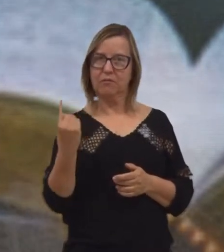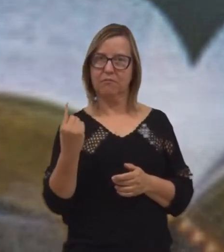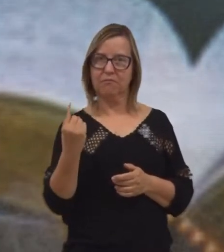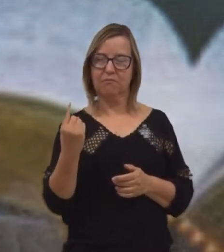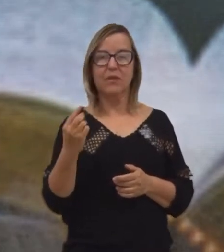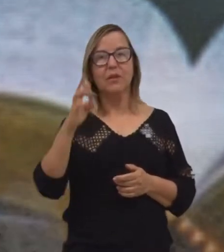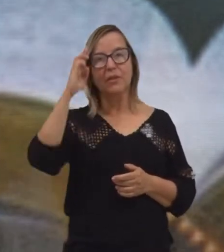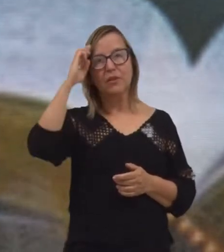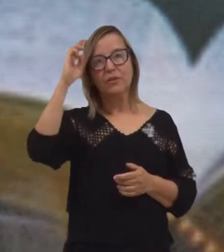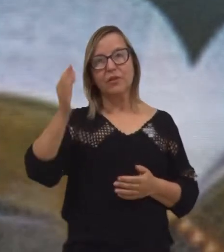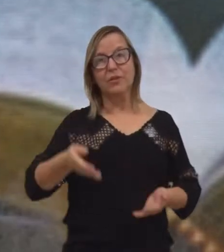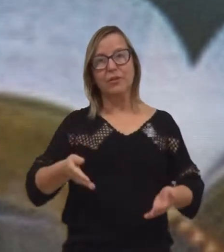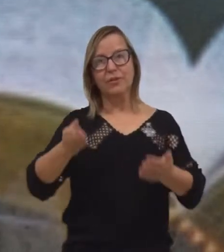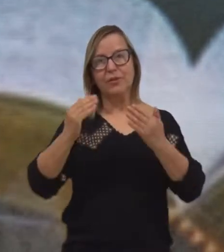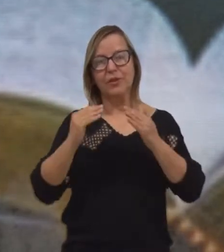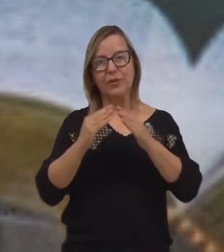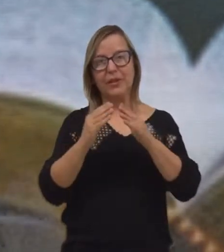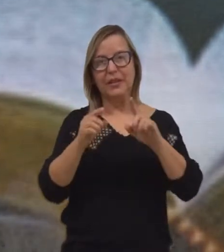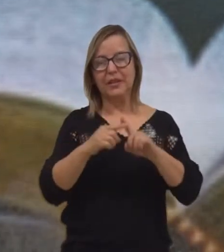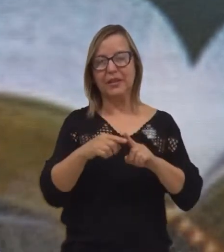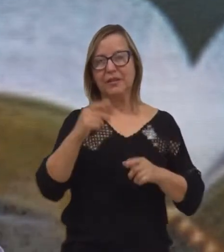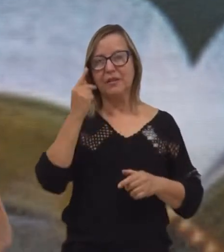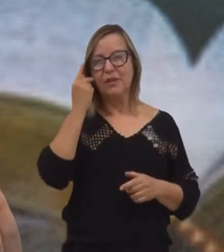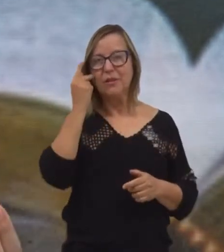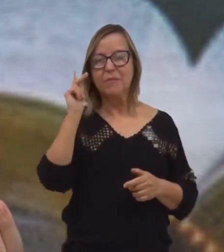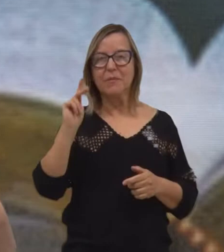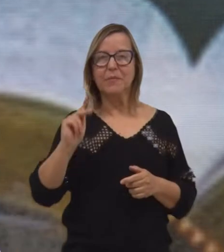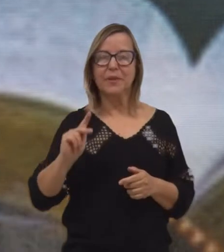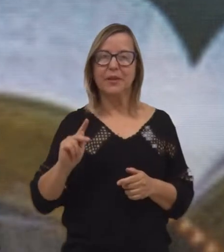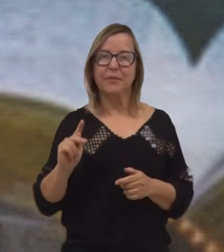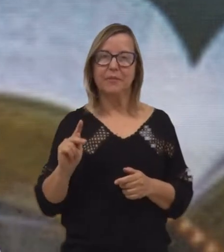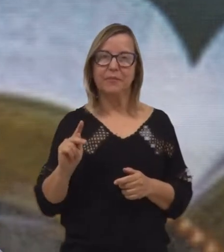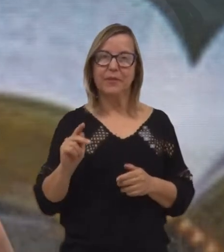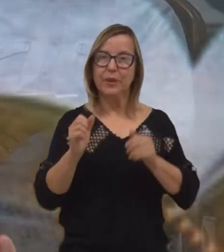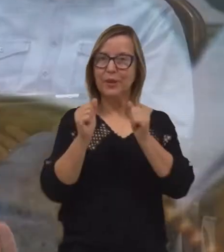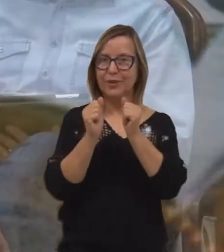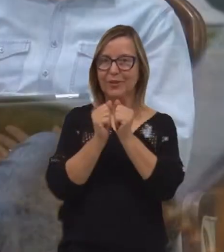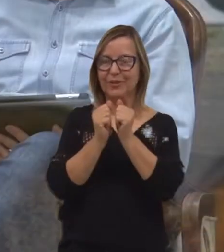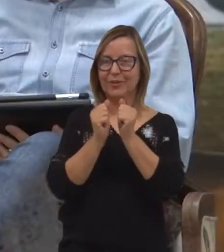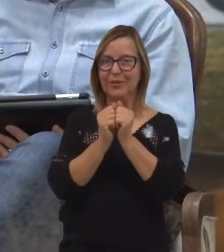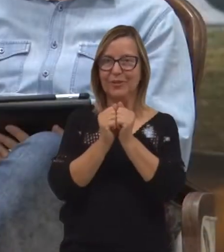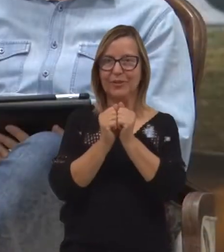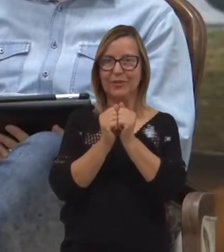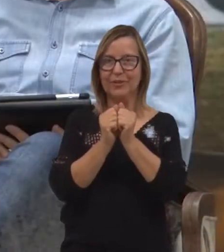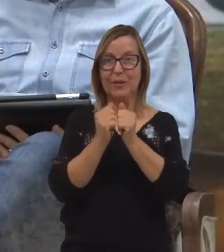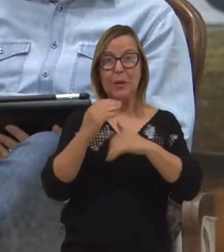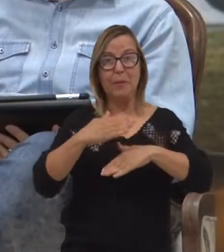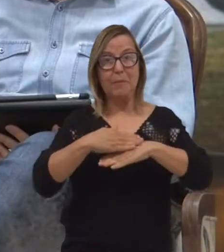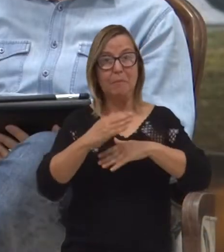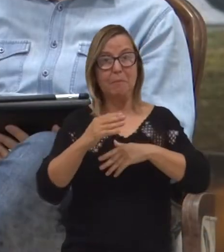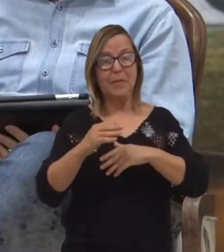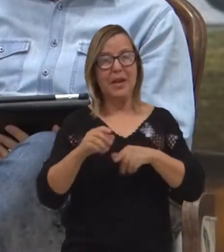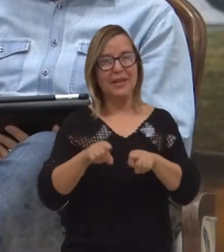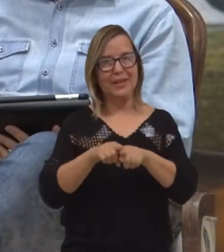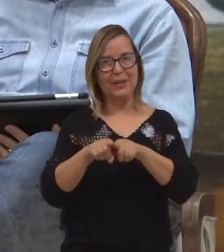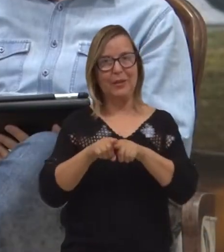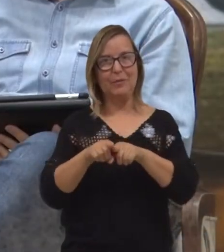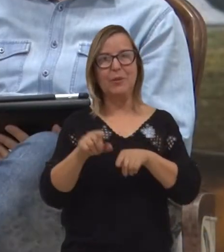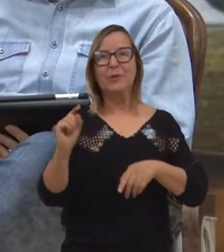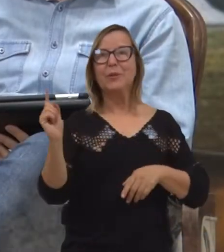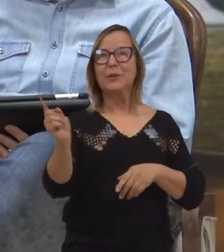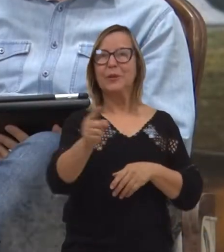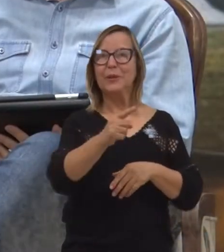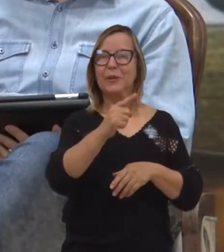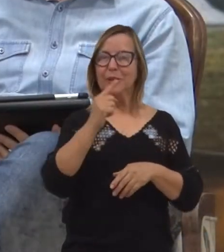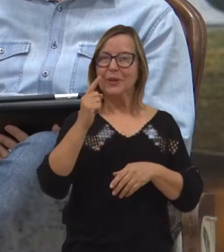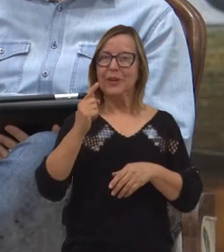nos deu a igreja para que, juntamente com outros irmãos, nós possamos servi-lo.